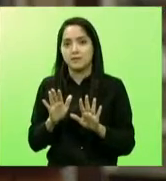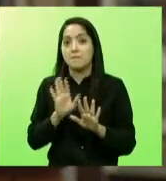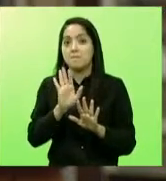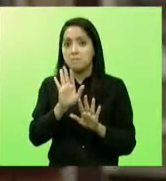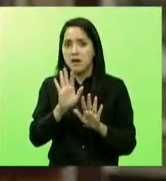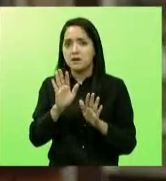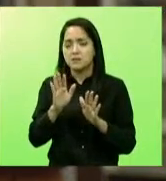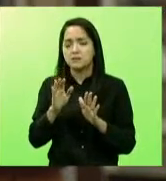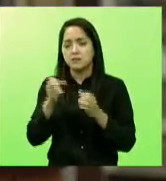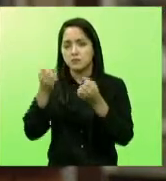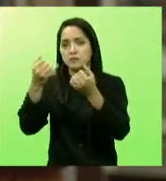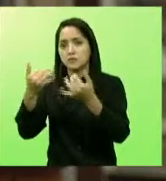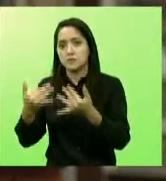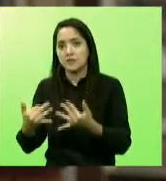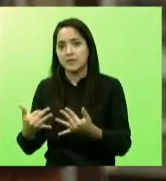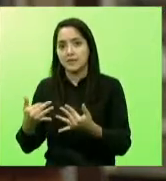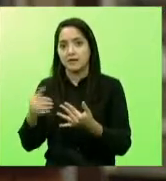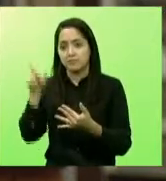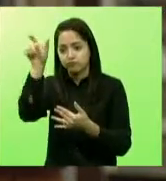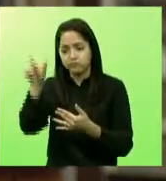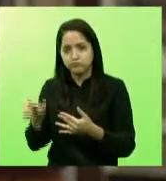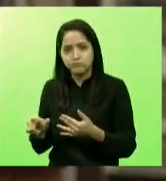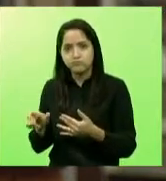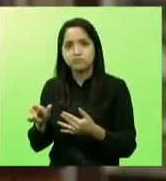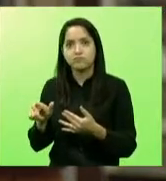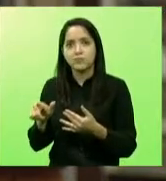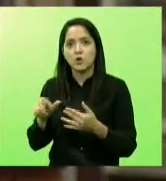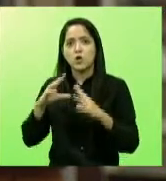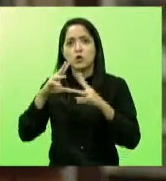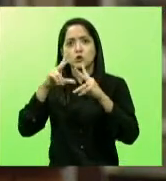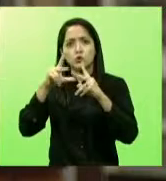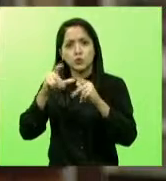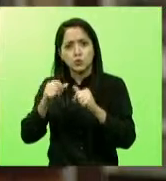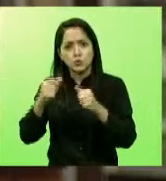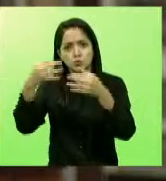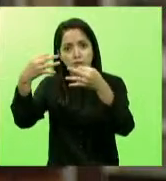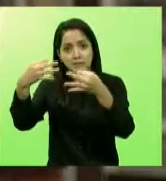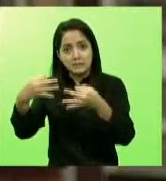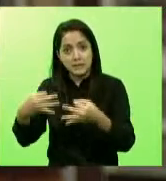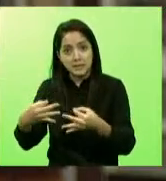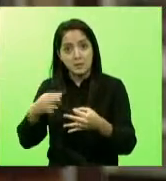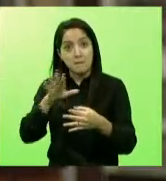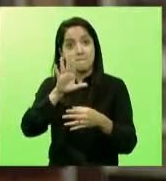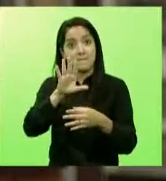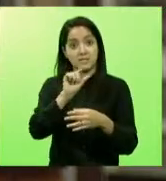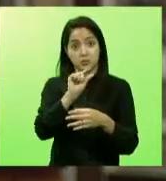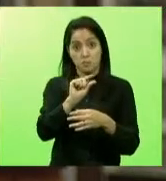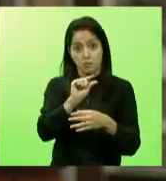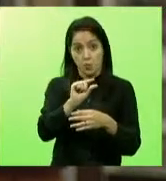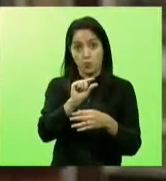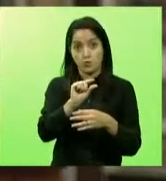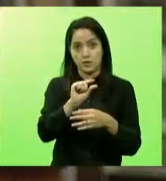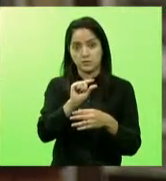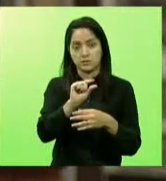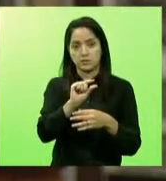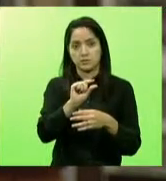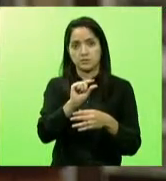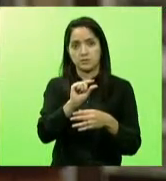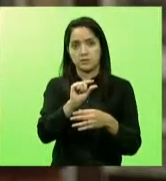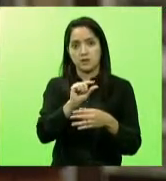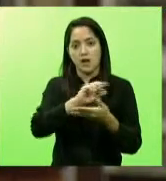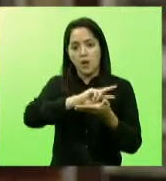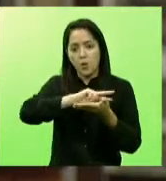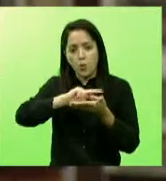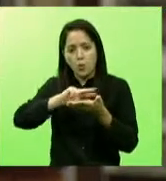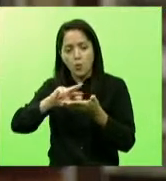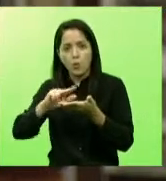Mas eu vou citar ele. Quando ele me diz que tudo me é lícito, mas poucas coisas me convêm.